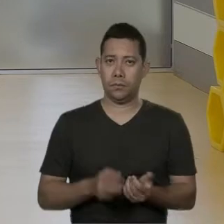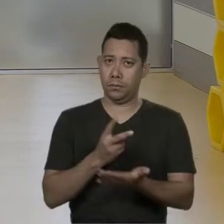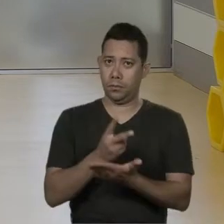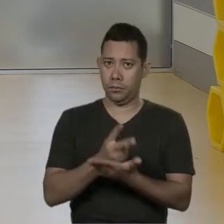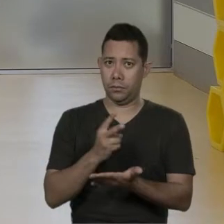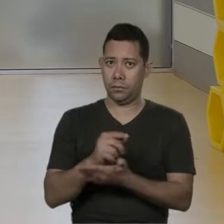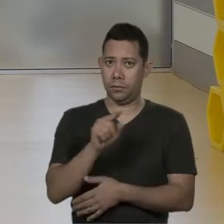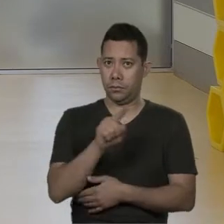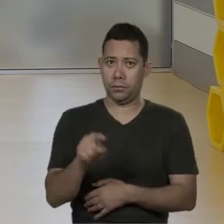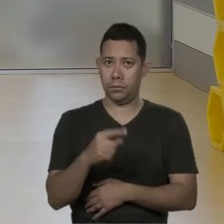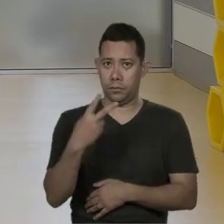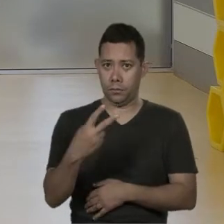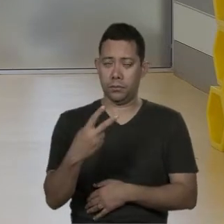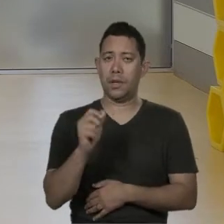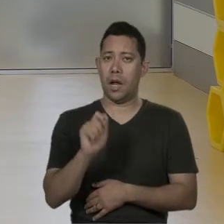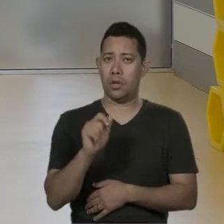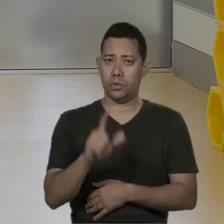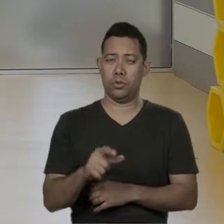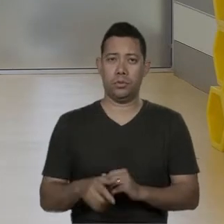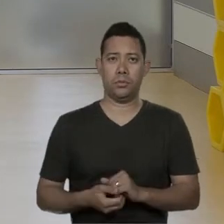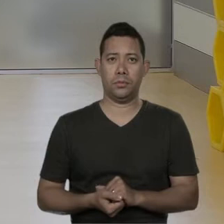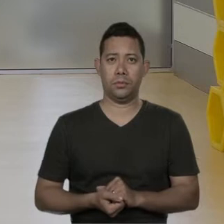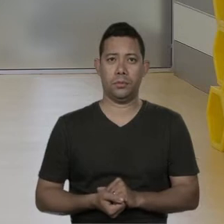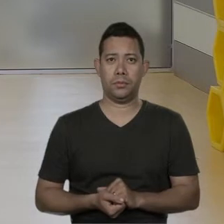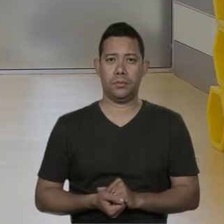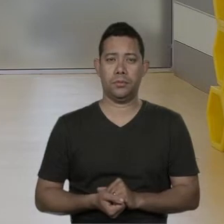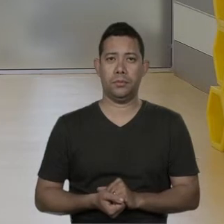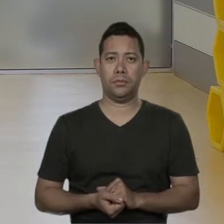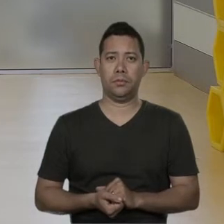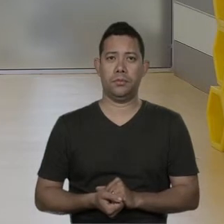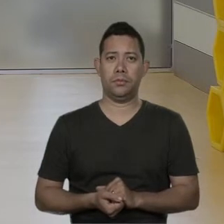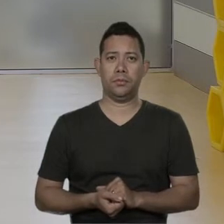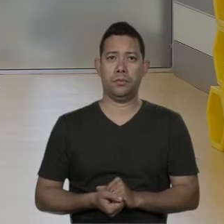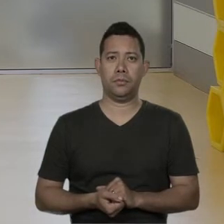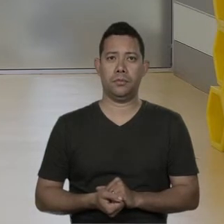Sempre dentro da zona 2 agora, a zona azul.